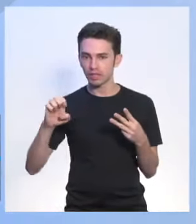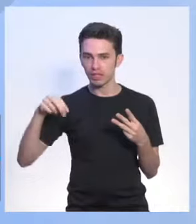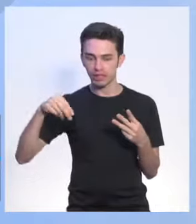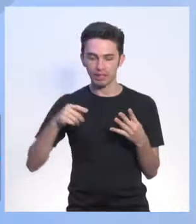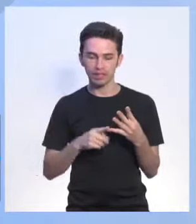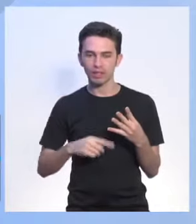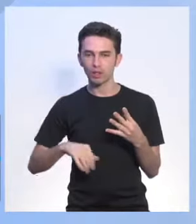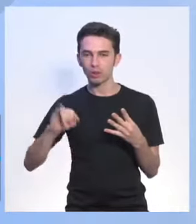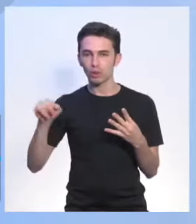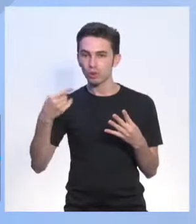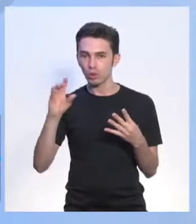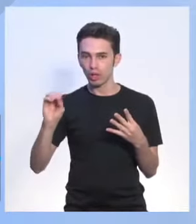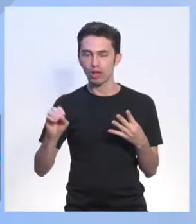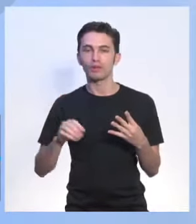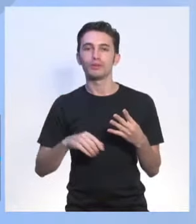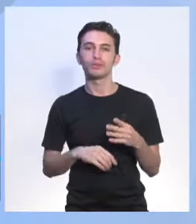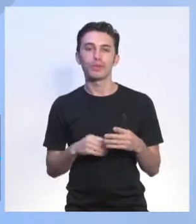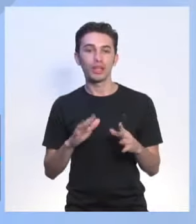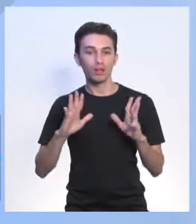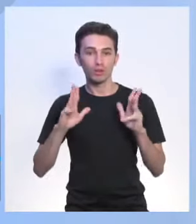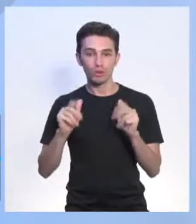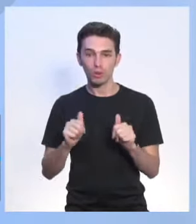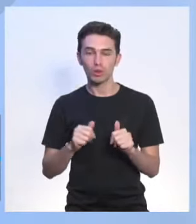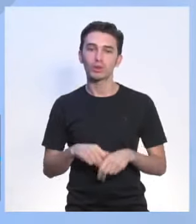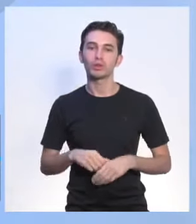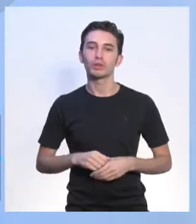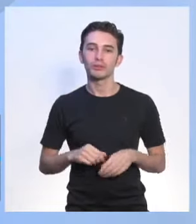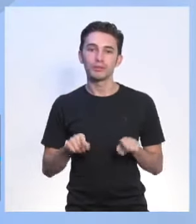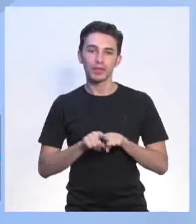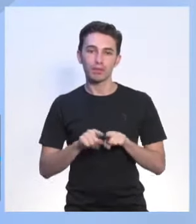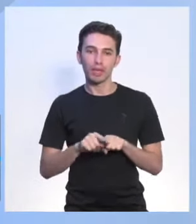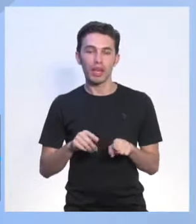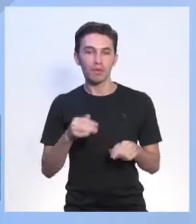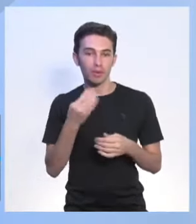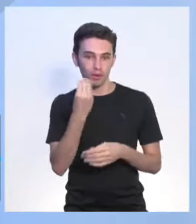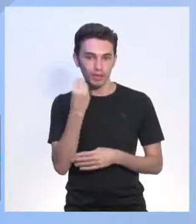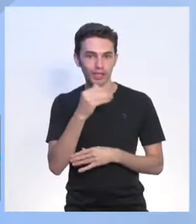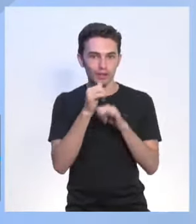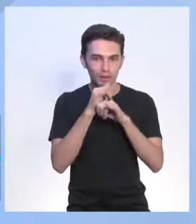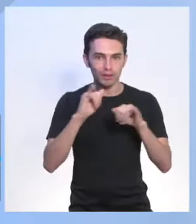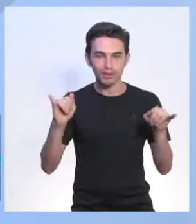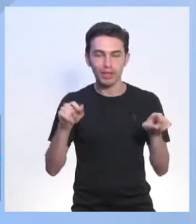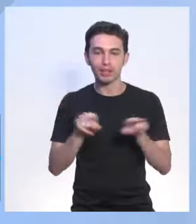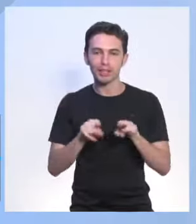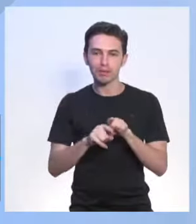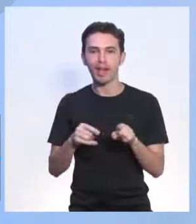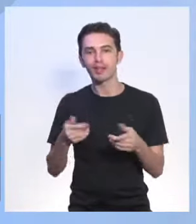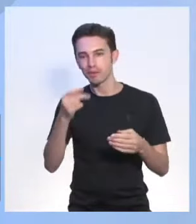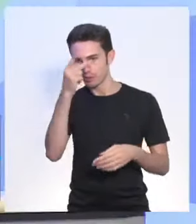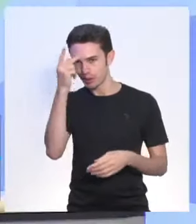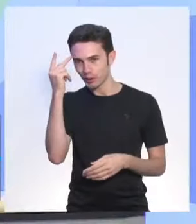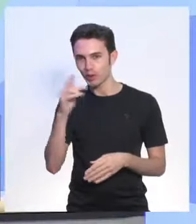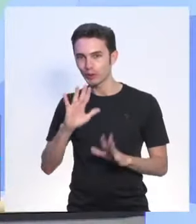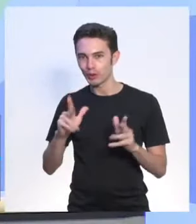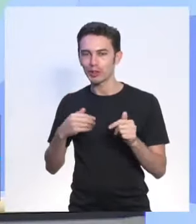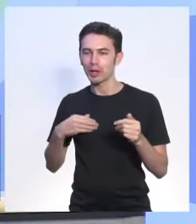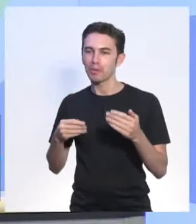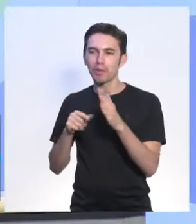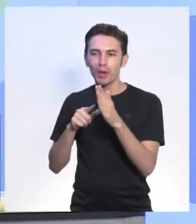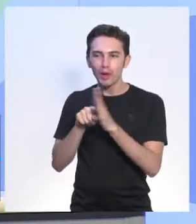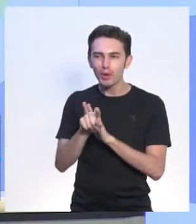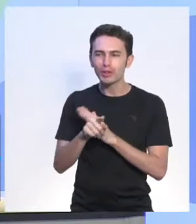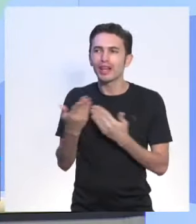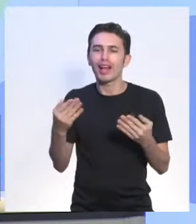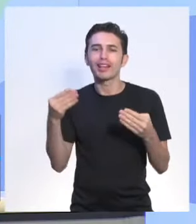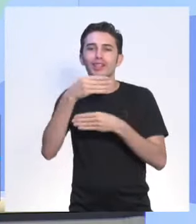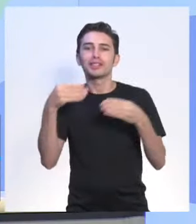quem? Aproveitando para dar o recado aí, antes que o pessoal comece a perguntar onde estão os slides, né? Toda Toda